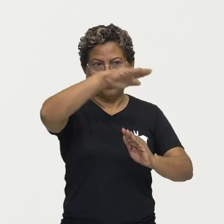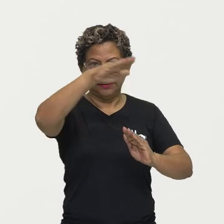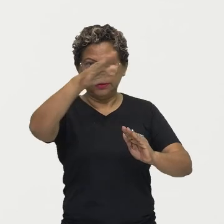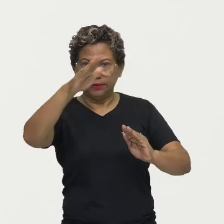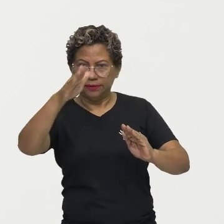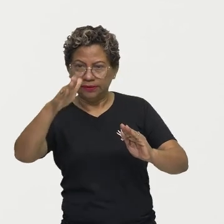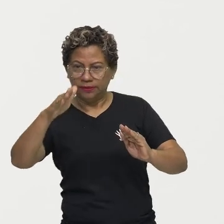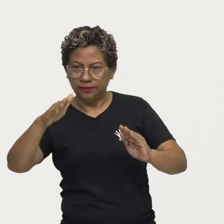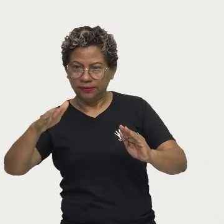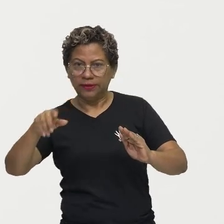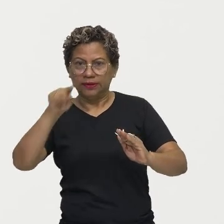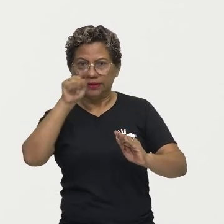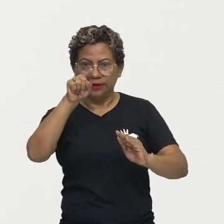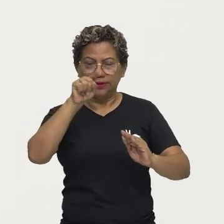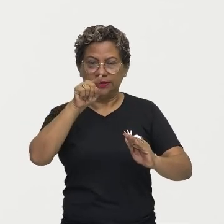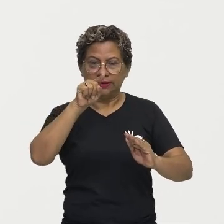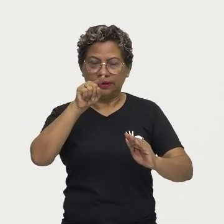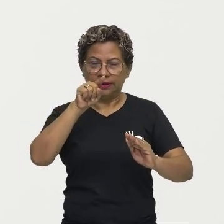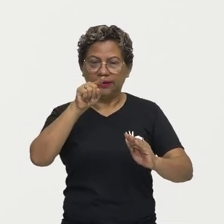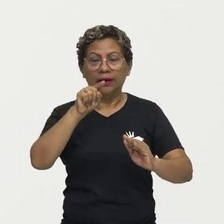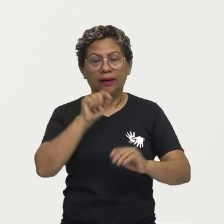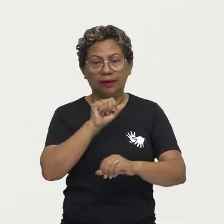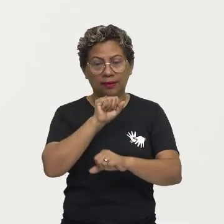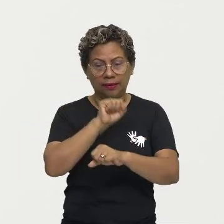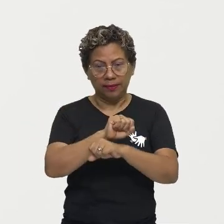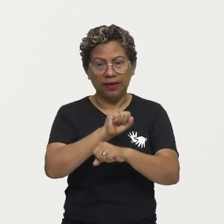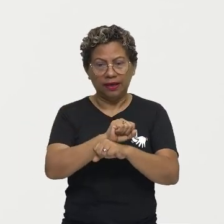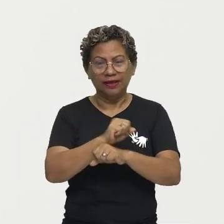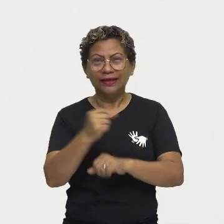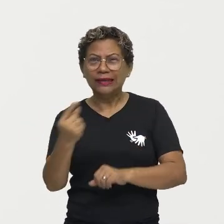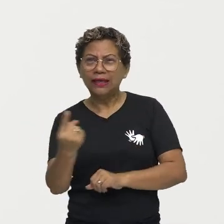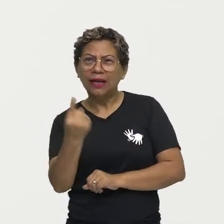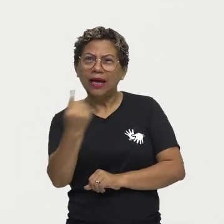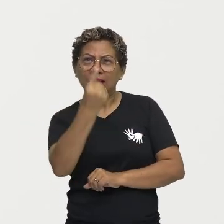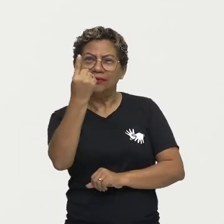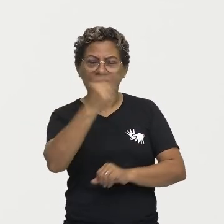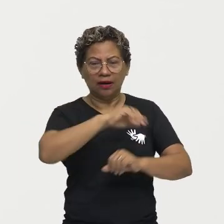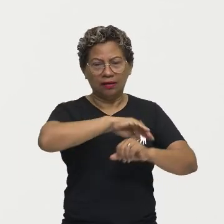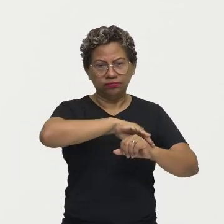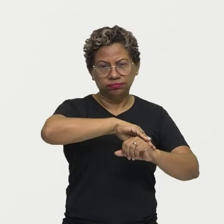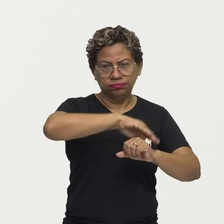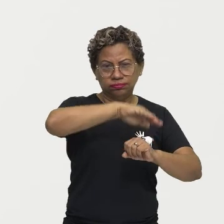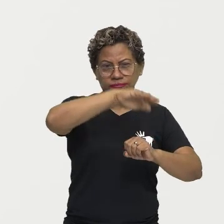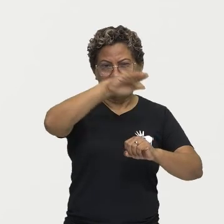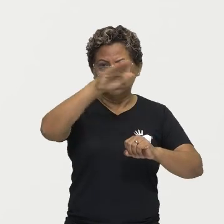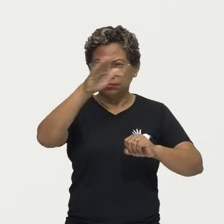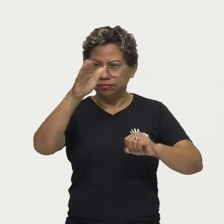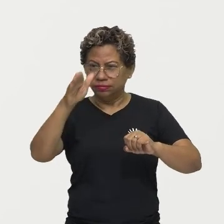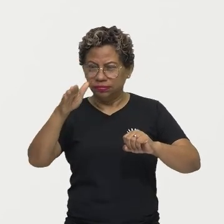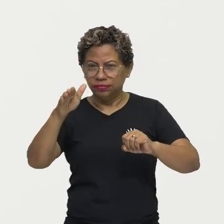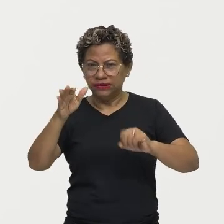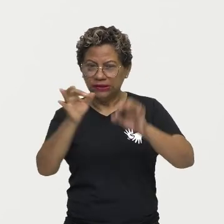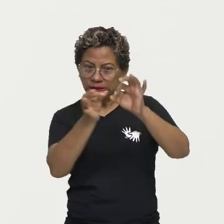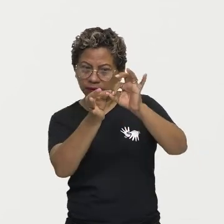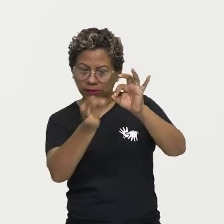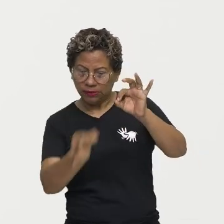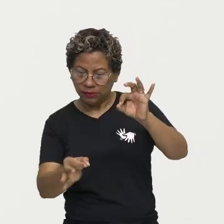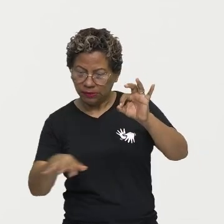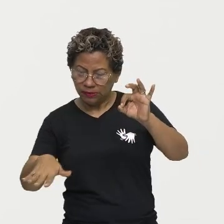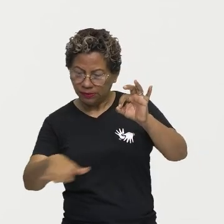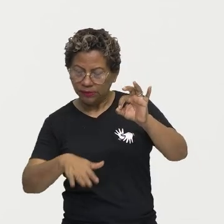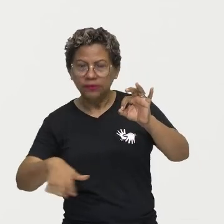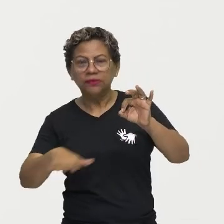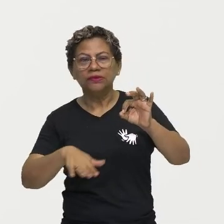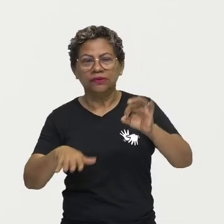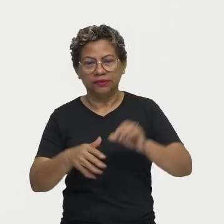parado, não tem energia cinética. Tá no alto da montanha, ou seja, está elevado em relação ao solo. Então,